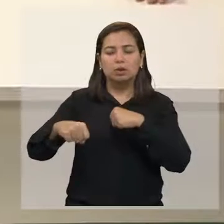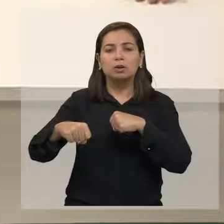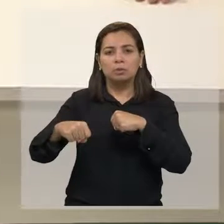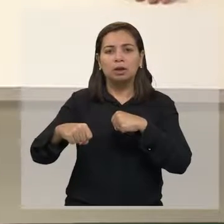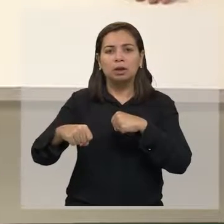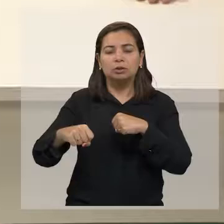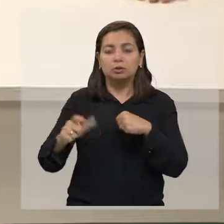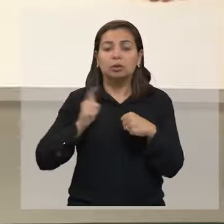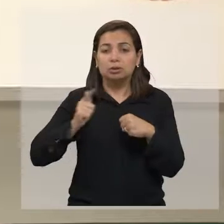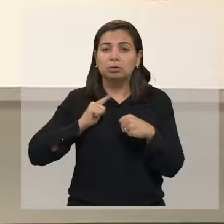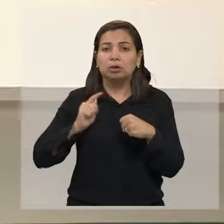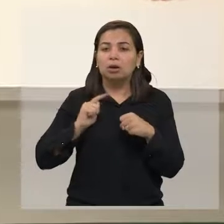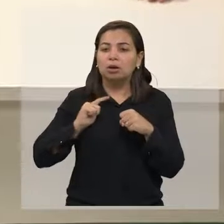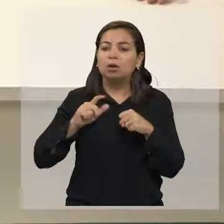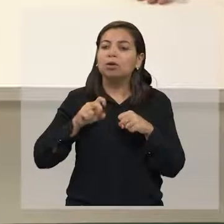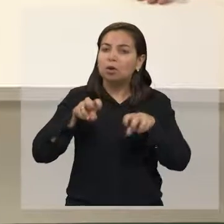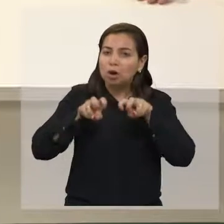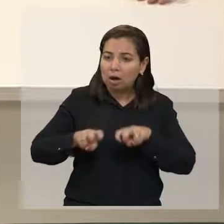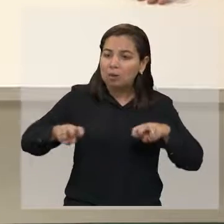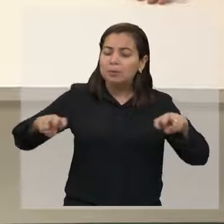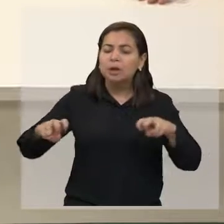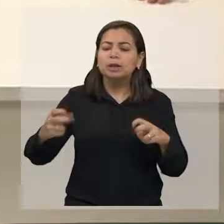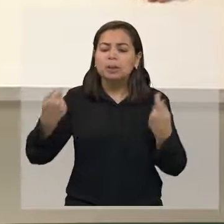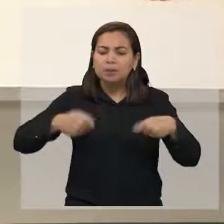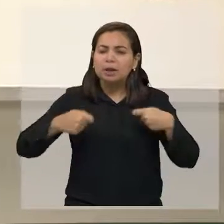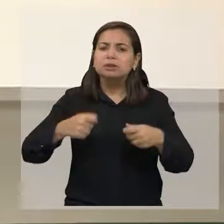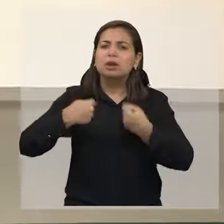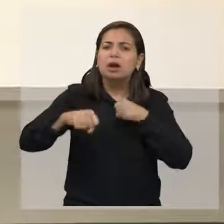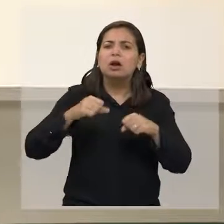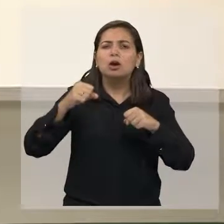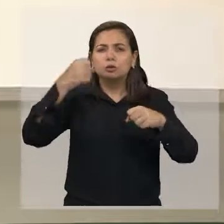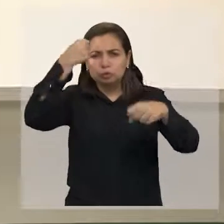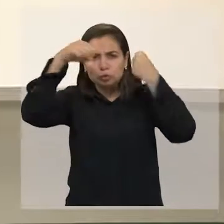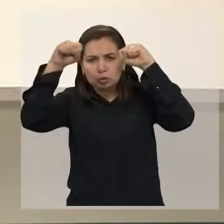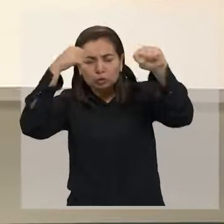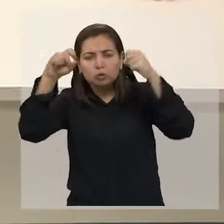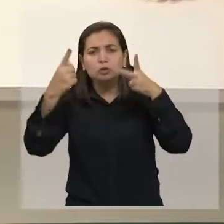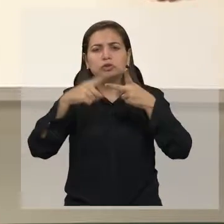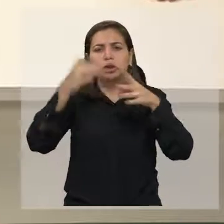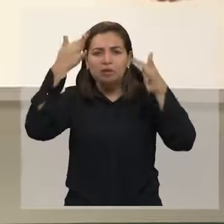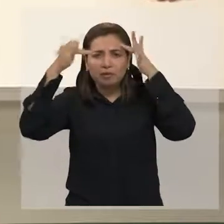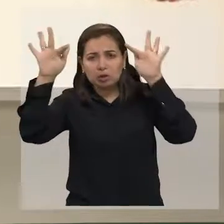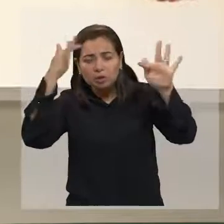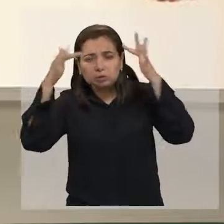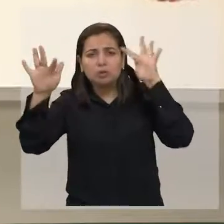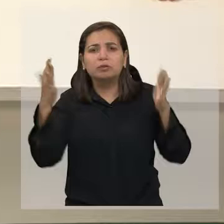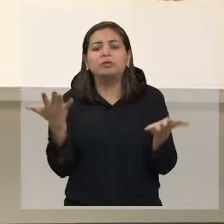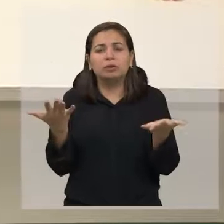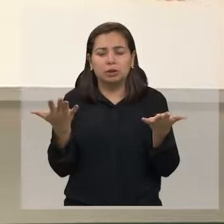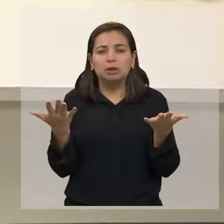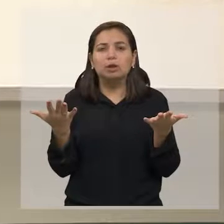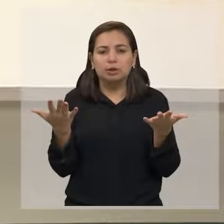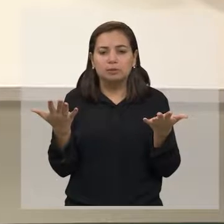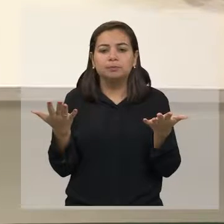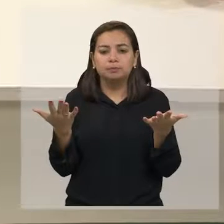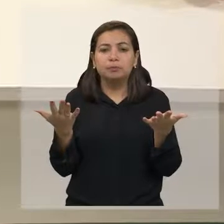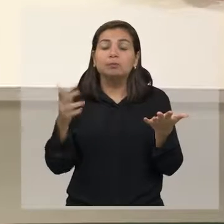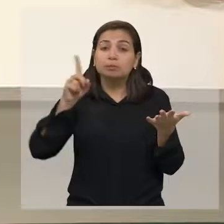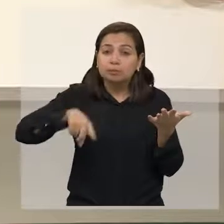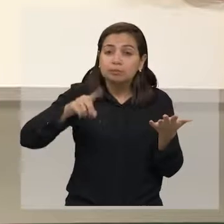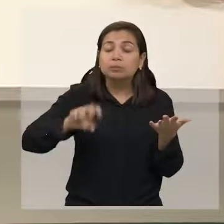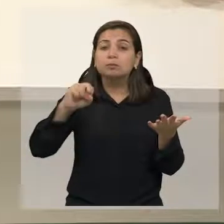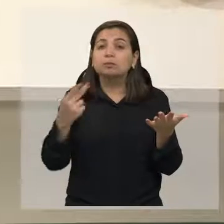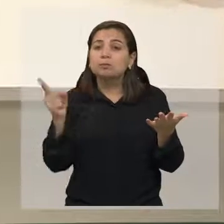à mesa, que se debate sobre sociologia, filosofia, serem ou